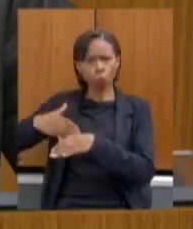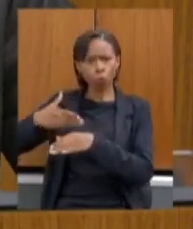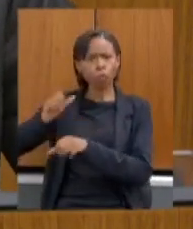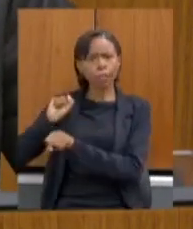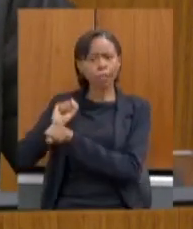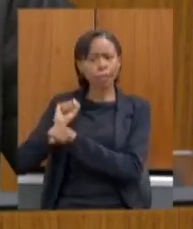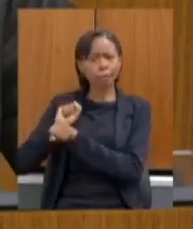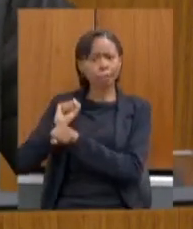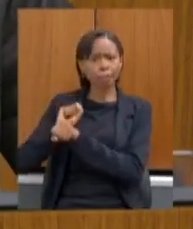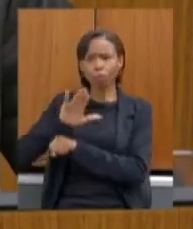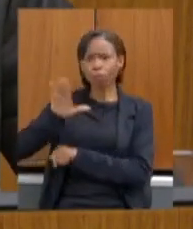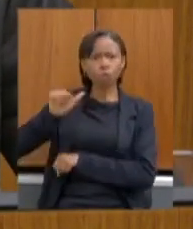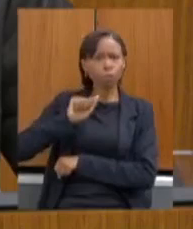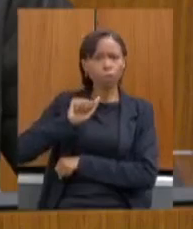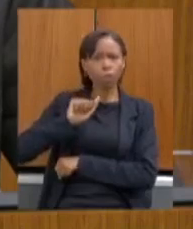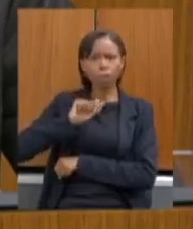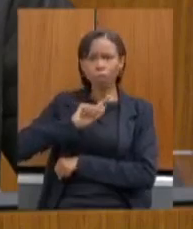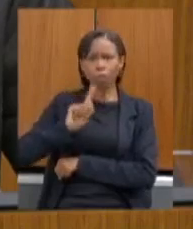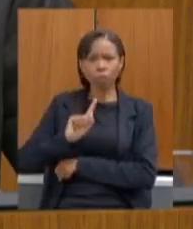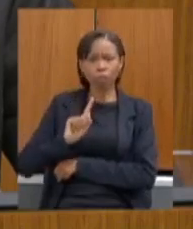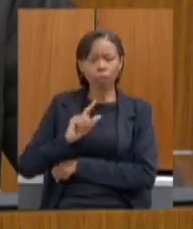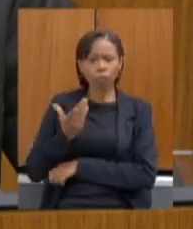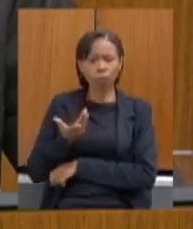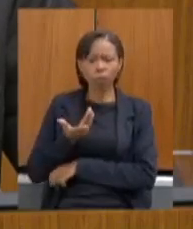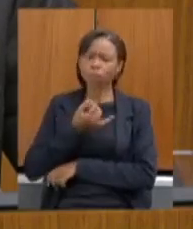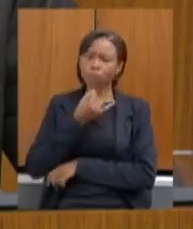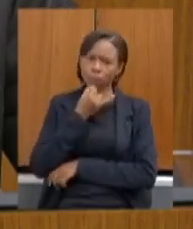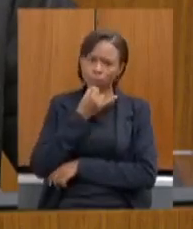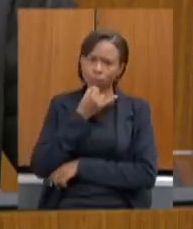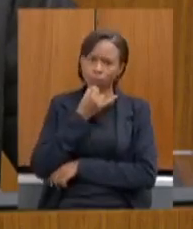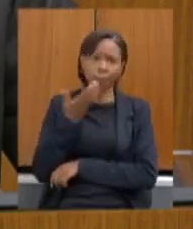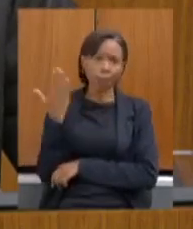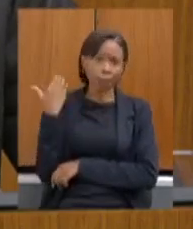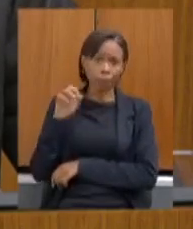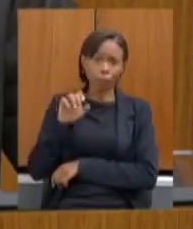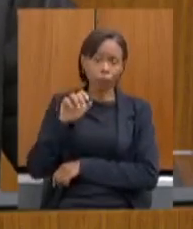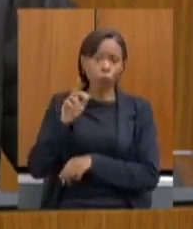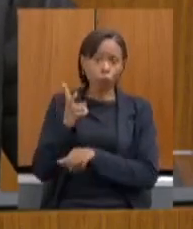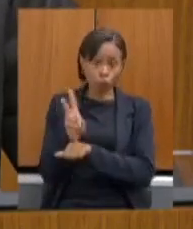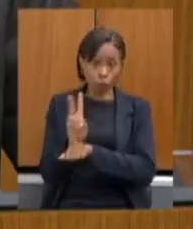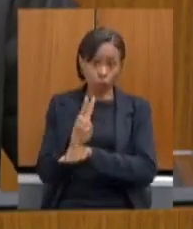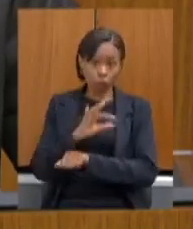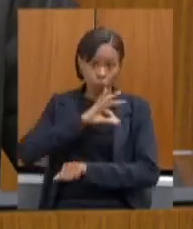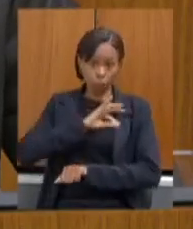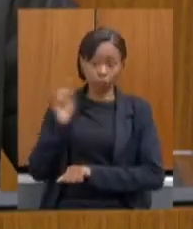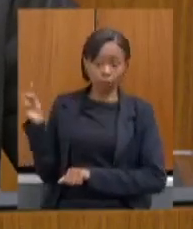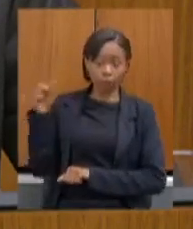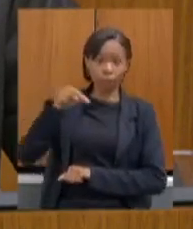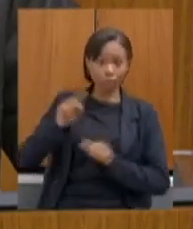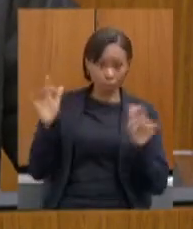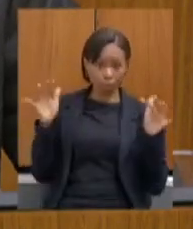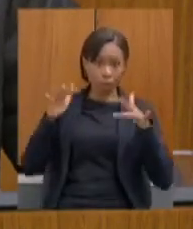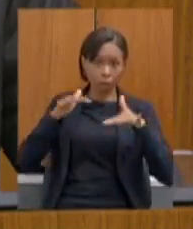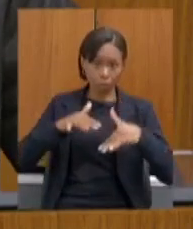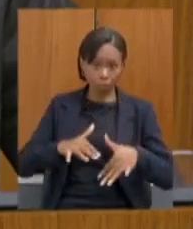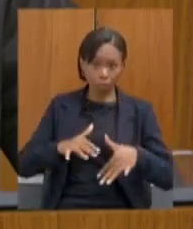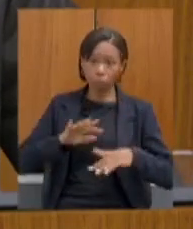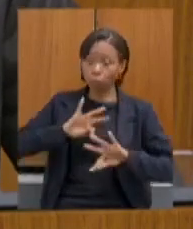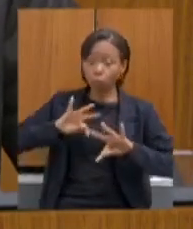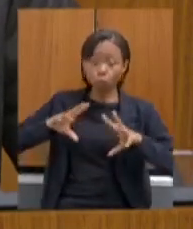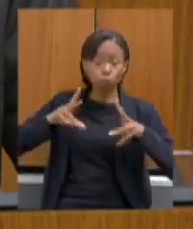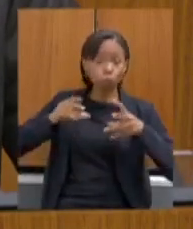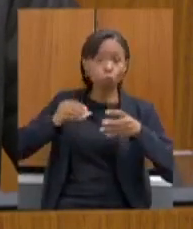Quando aqui estiveram os chefes de polícia e comandantes, todos foram unânimes em afirmar